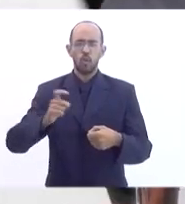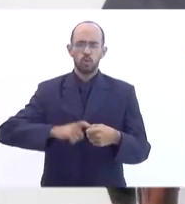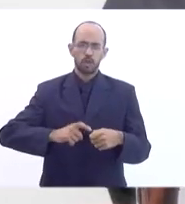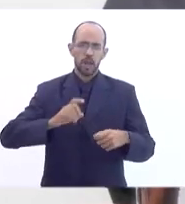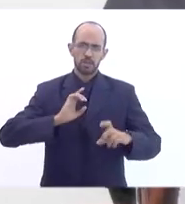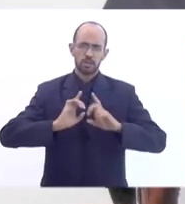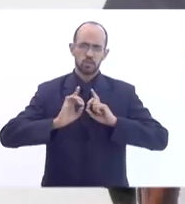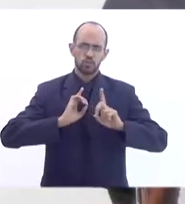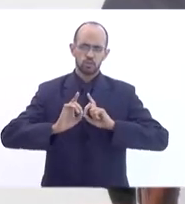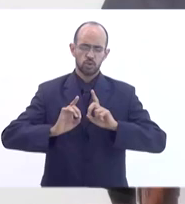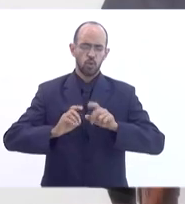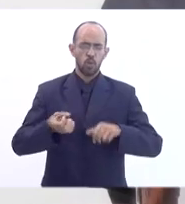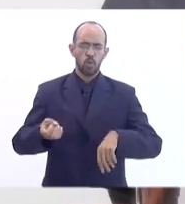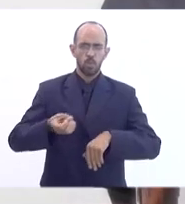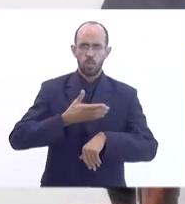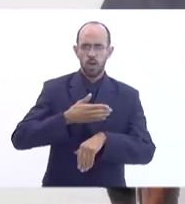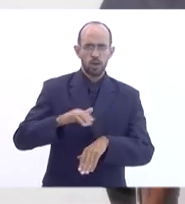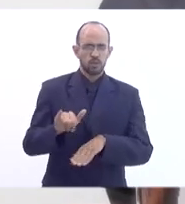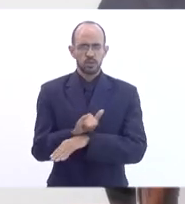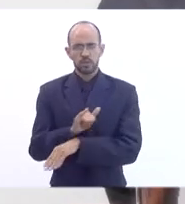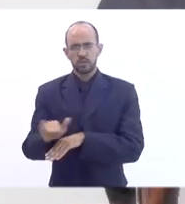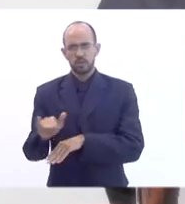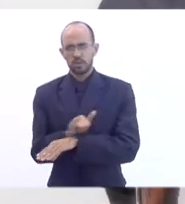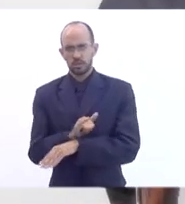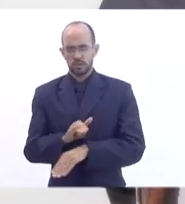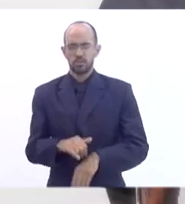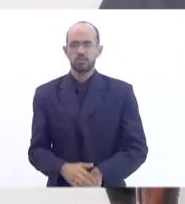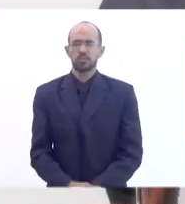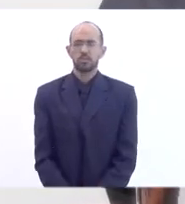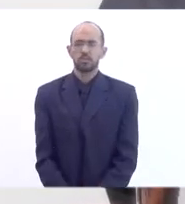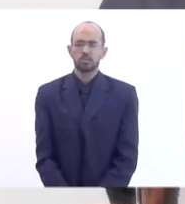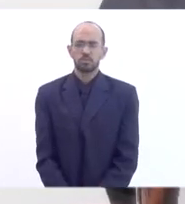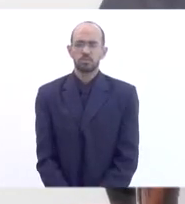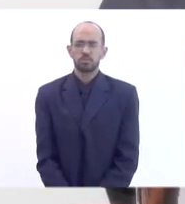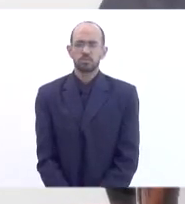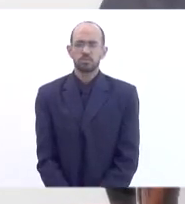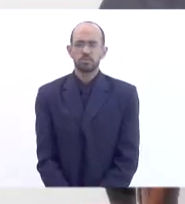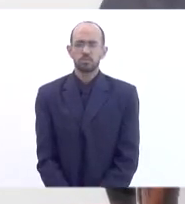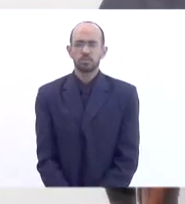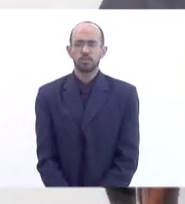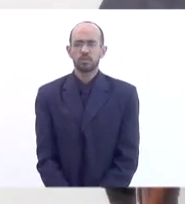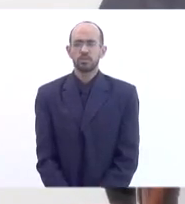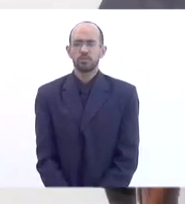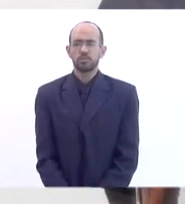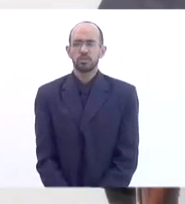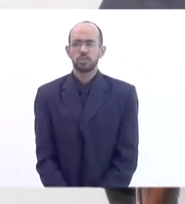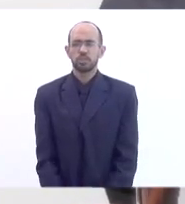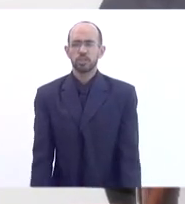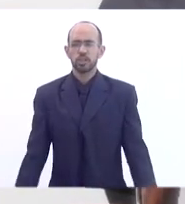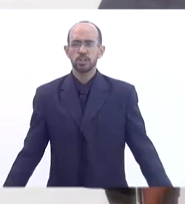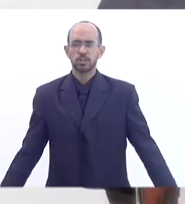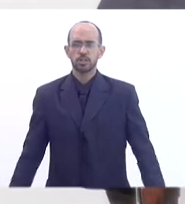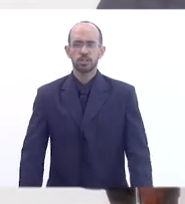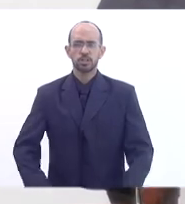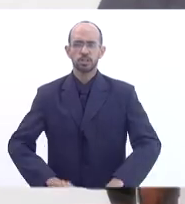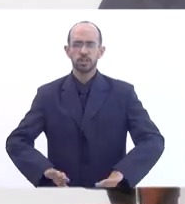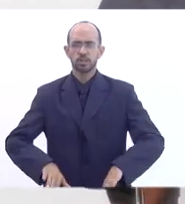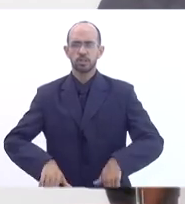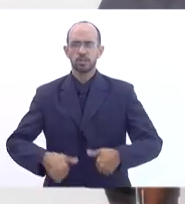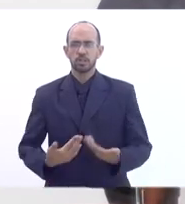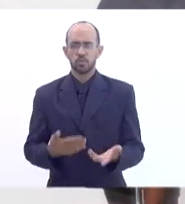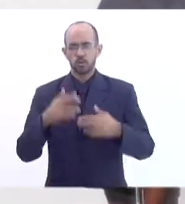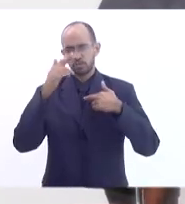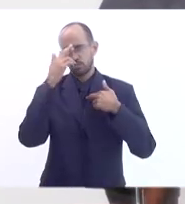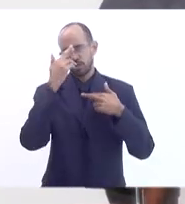morreu mas com novas ferramentas com novos com novas questões eu respeitando a presença de todos que estão